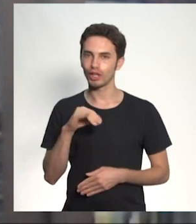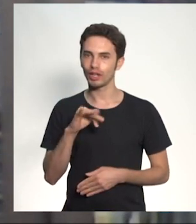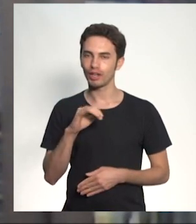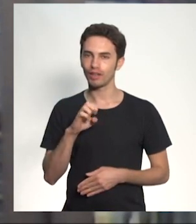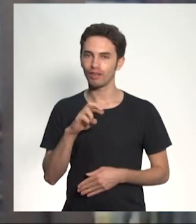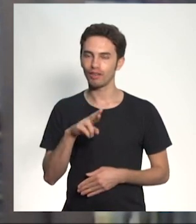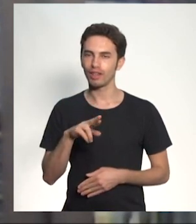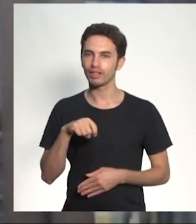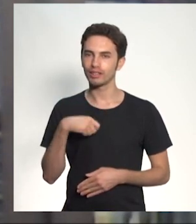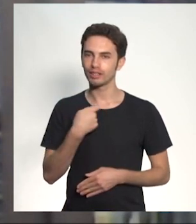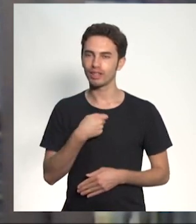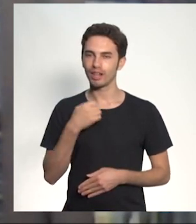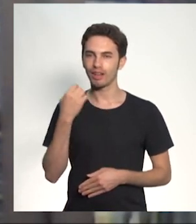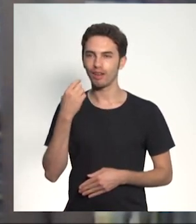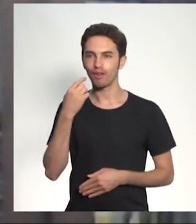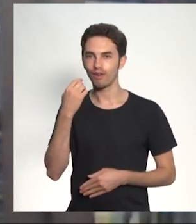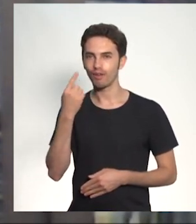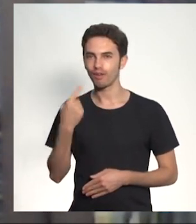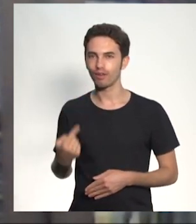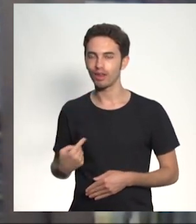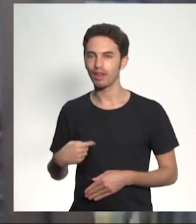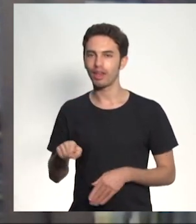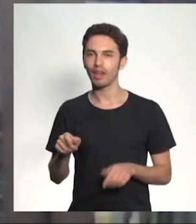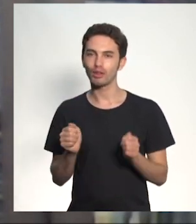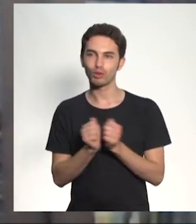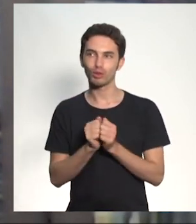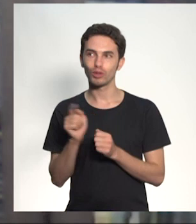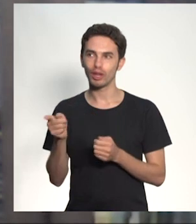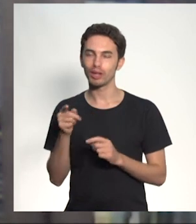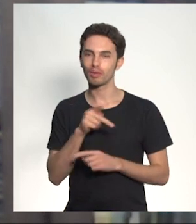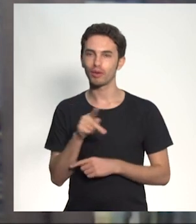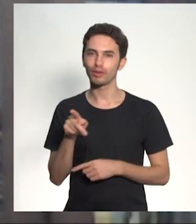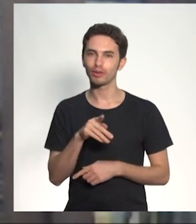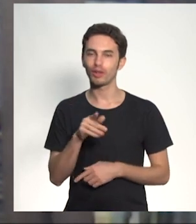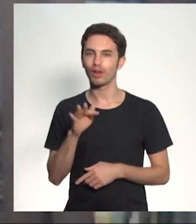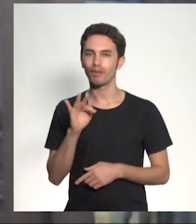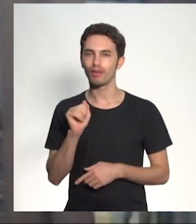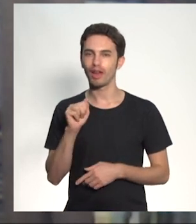a queridíssima Fabiana. Sejam todos bem-vindos, não é, Fabi?